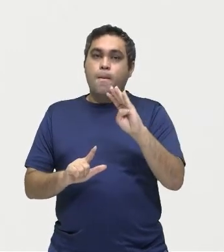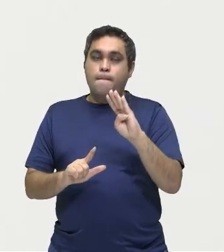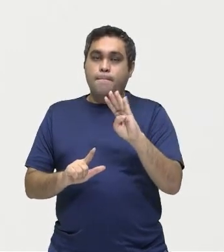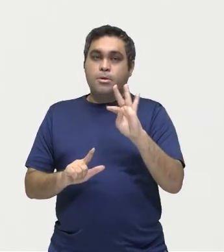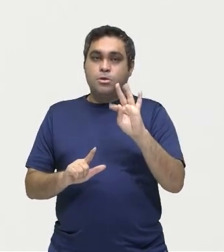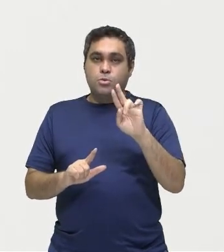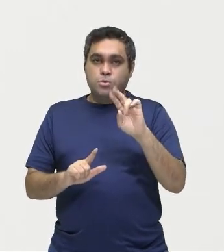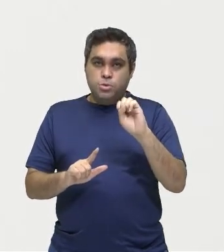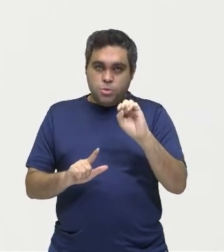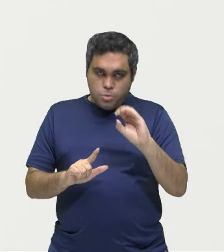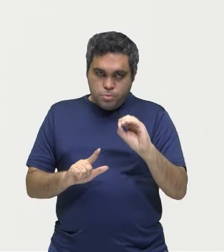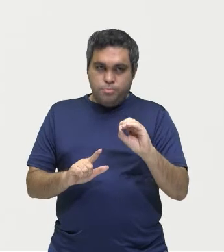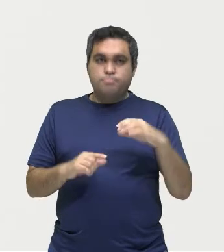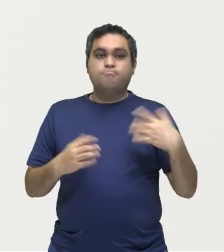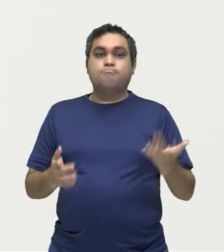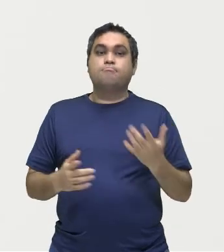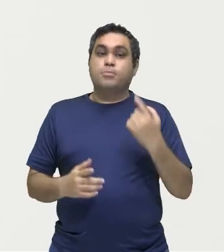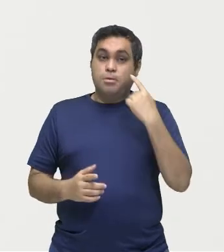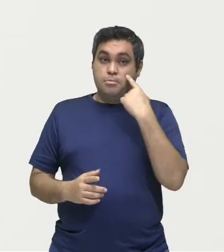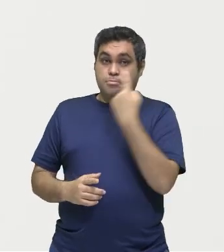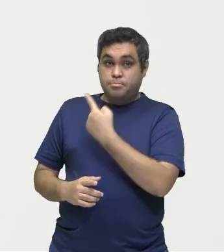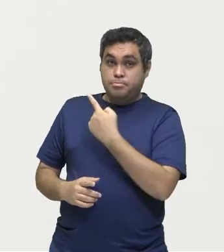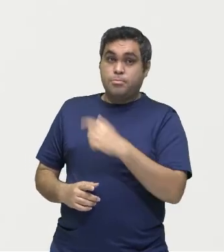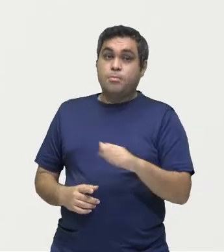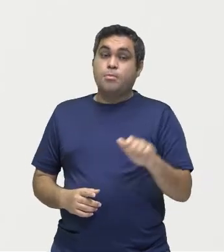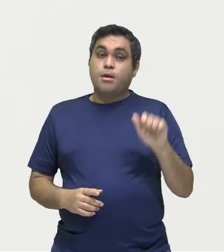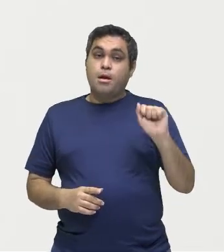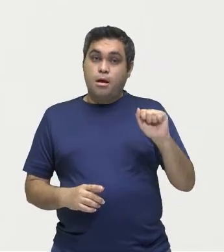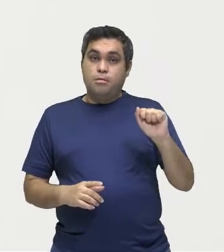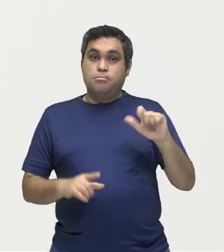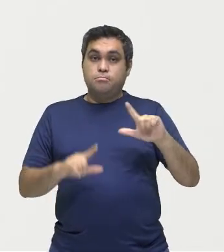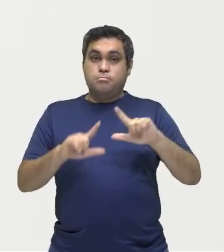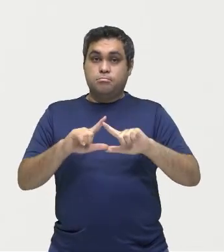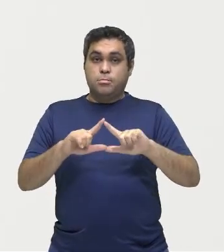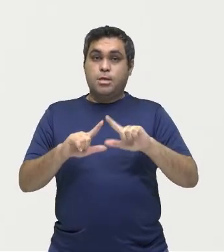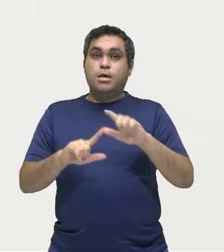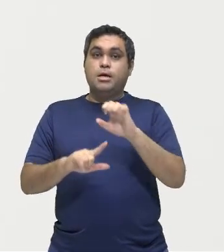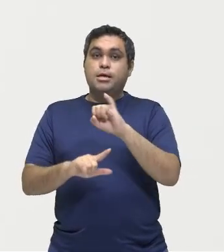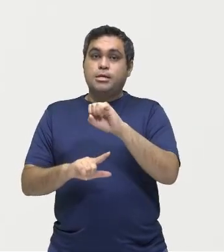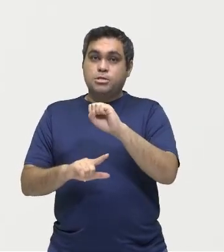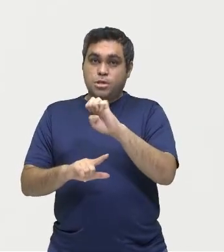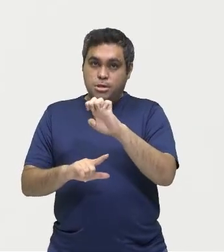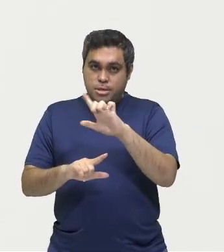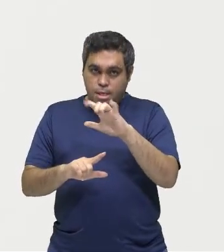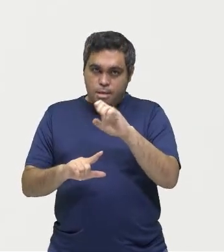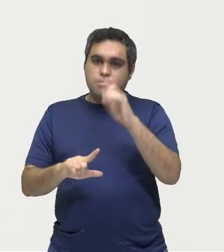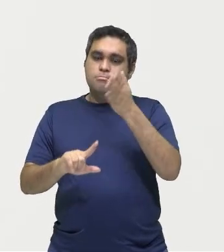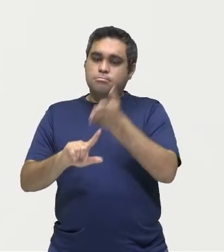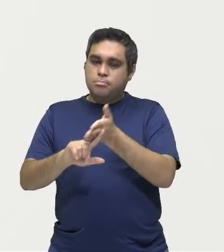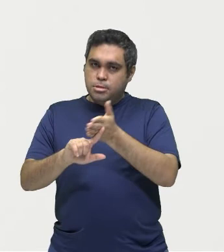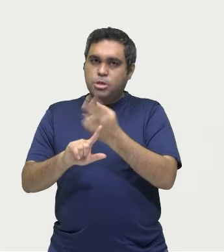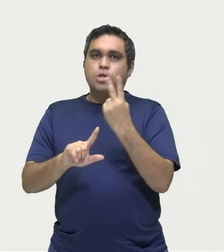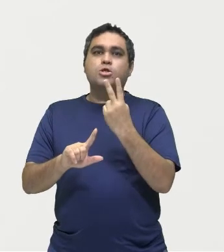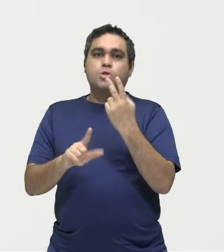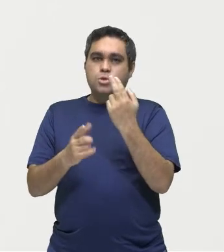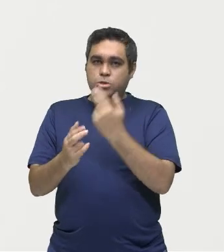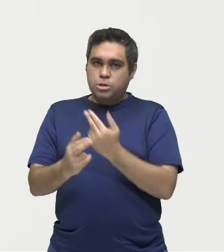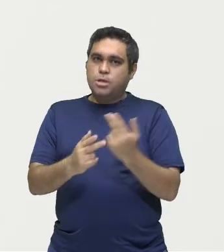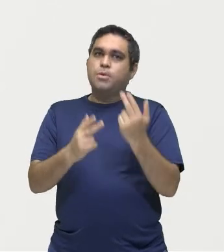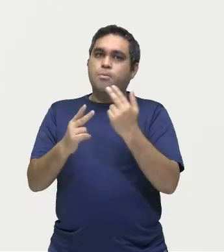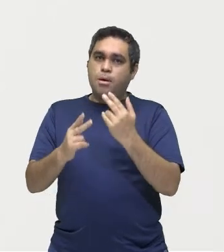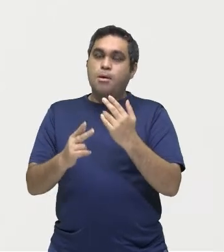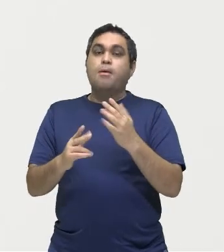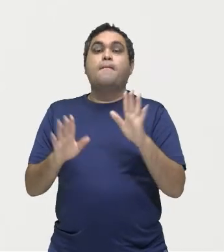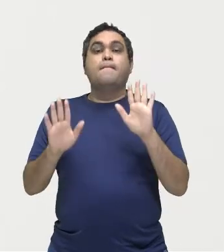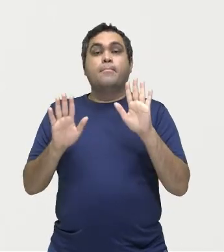é falsa porque um triângulo isósceles possui dois lados com medidas iguais. Até aí tudo bem. E podemos também afirmar